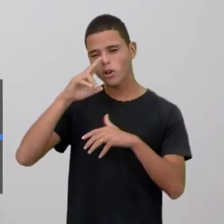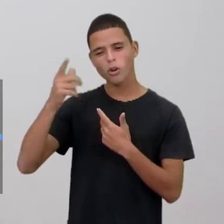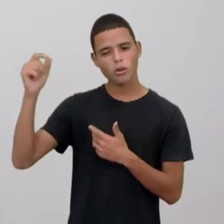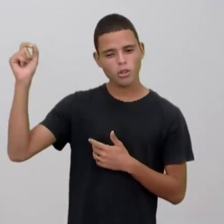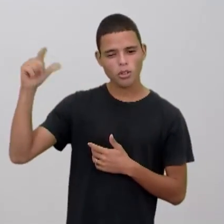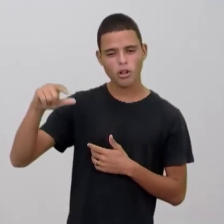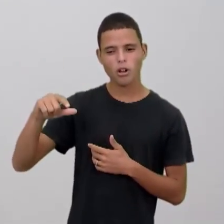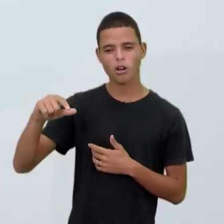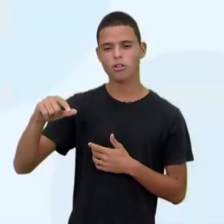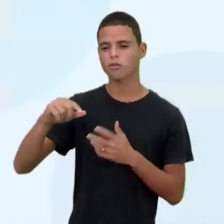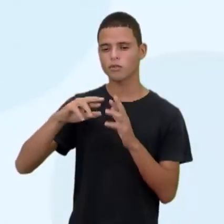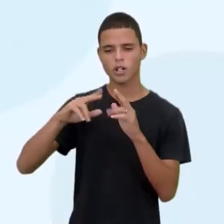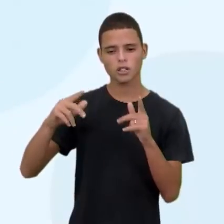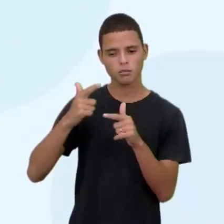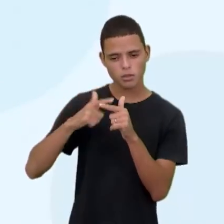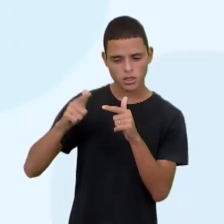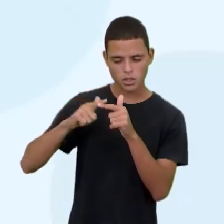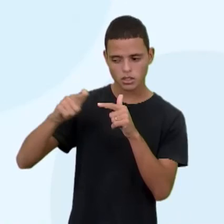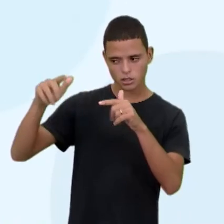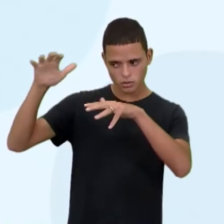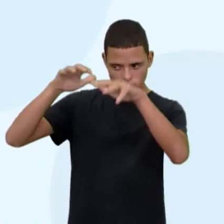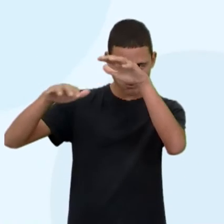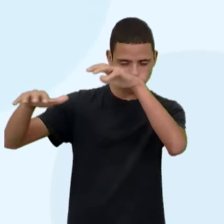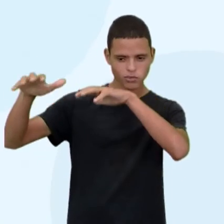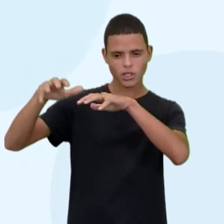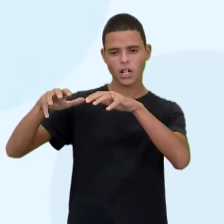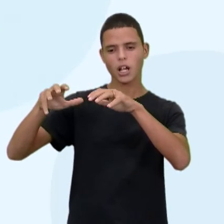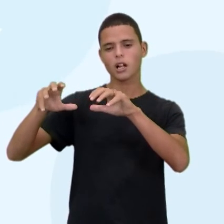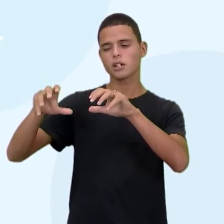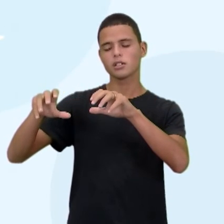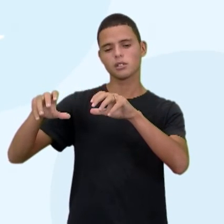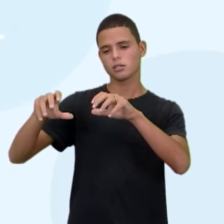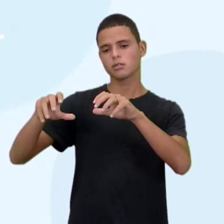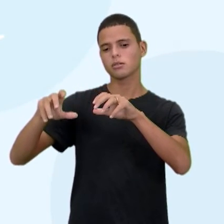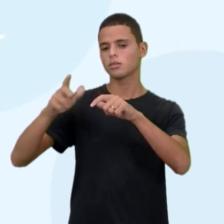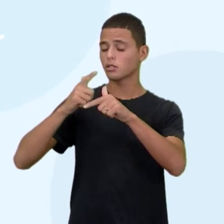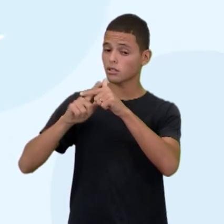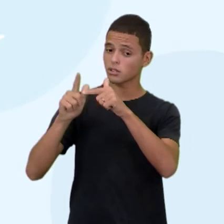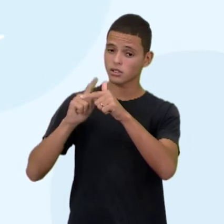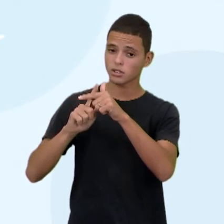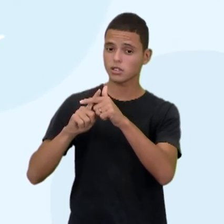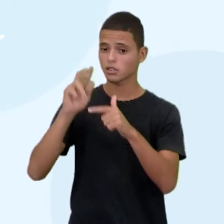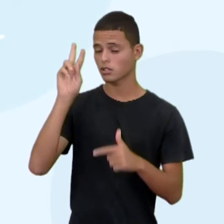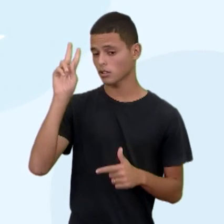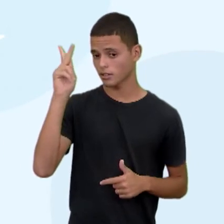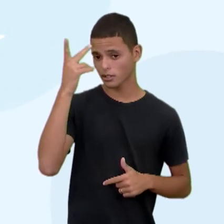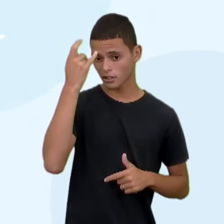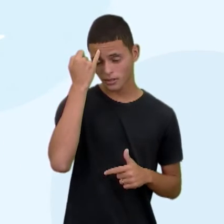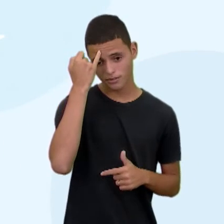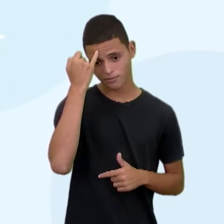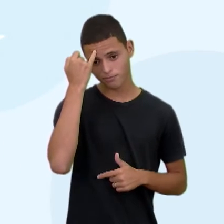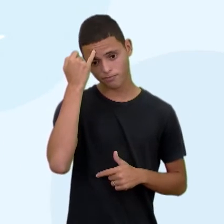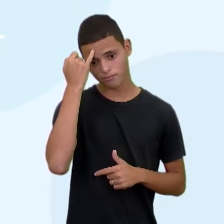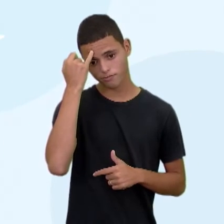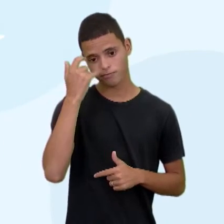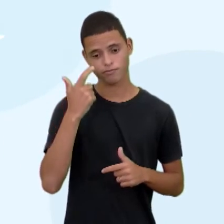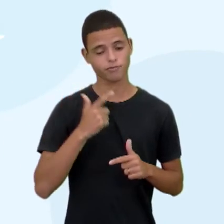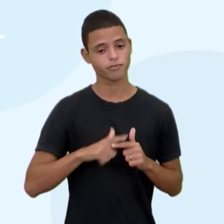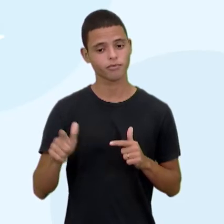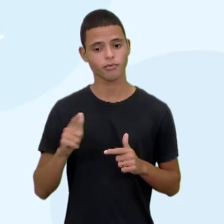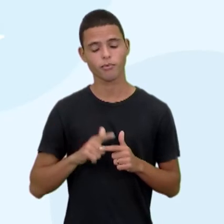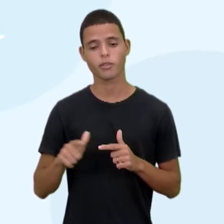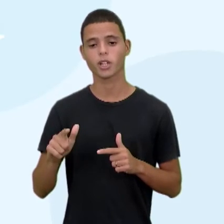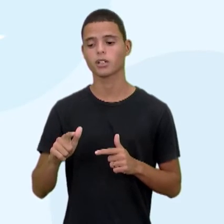A questão do Estado no Haiti foi colapsado de tal forma que a